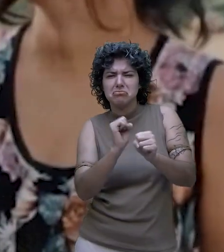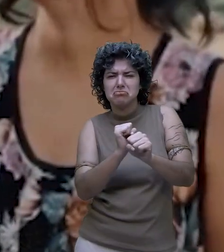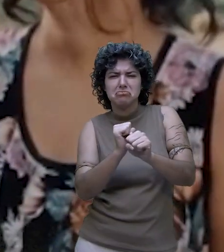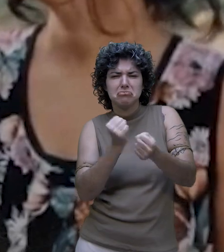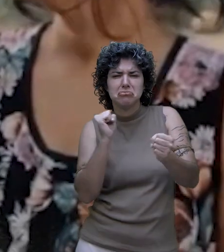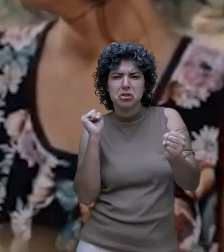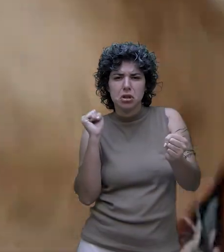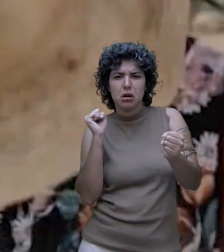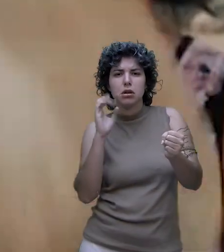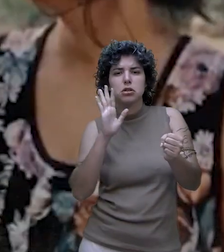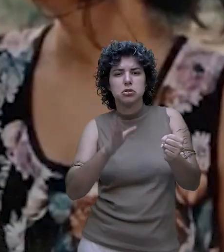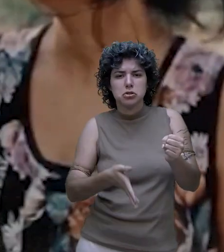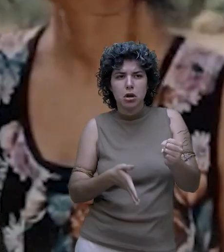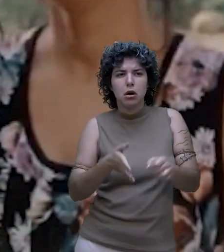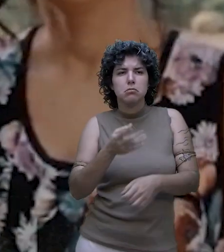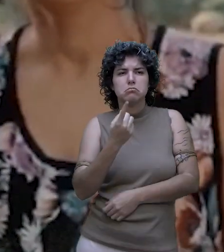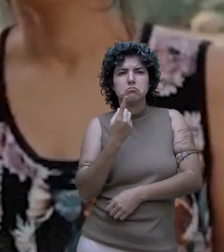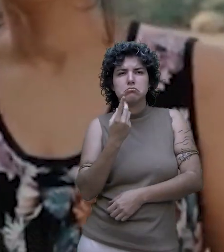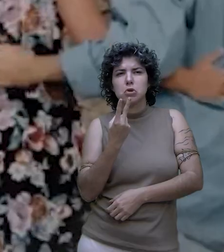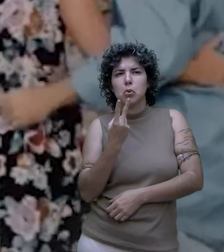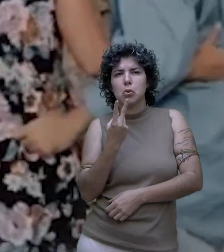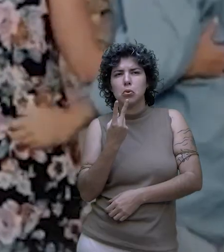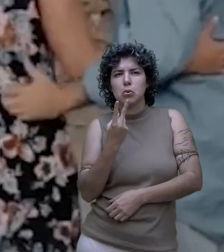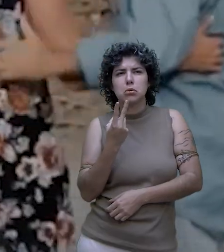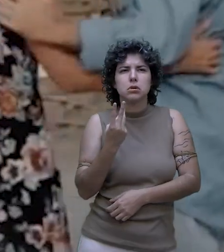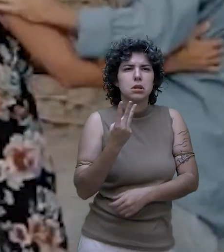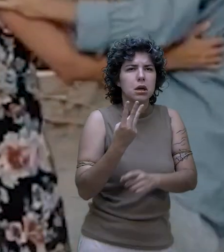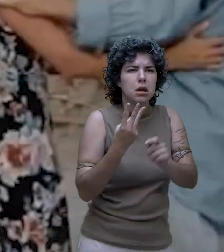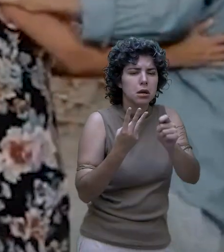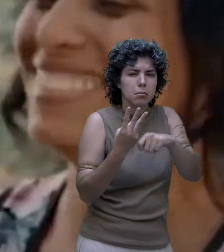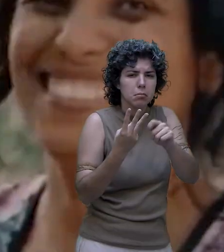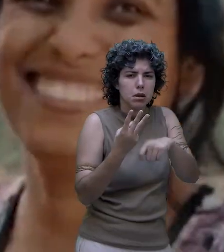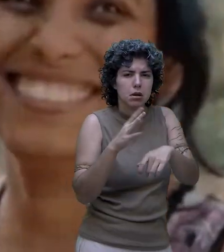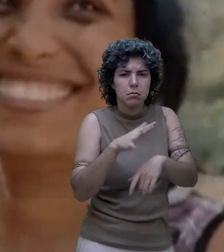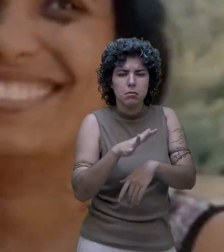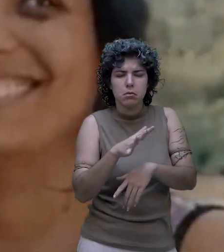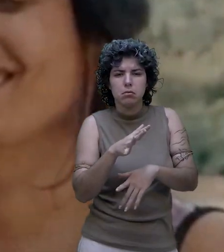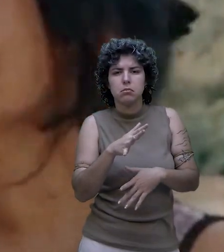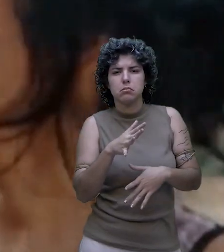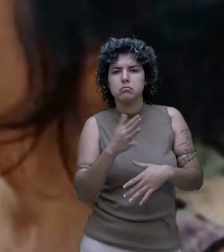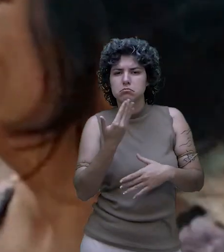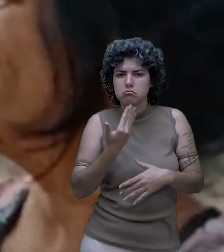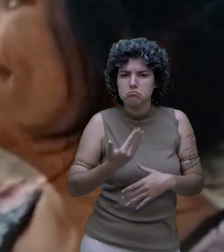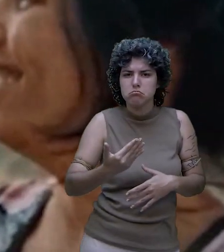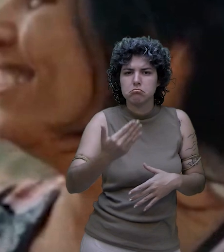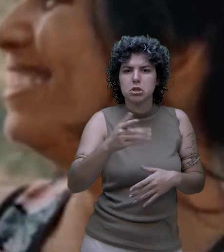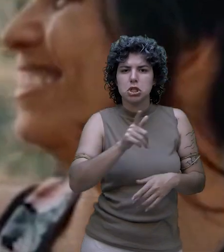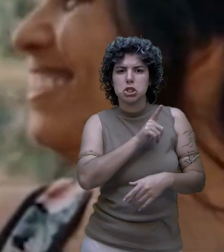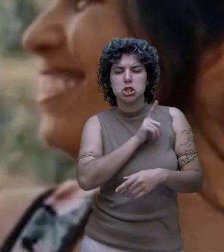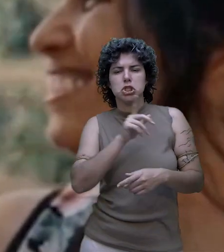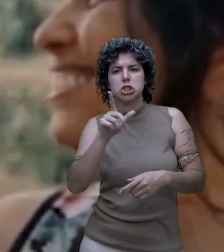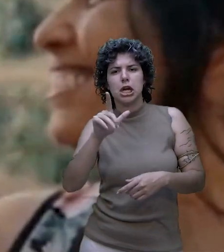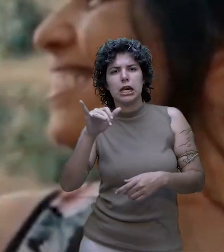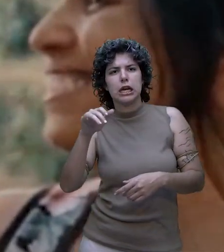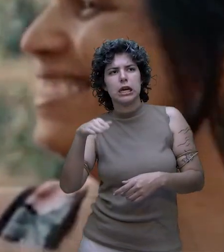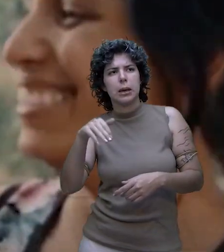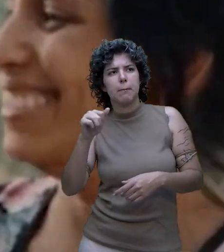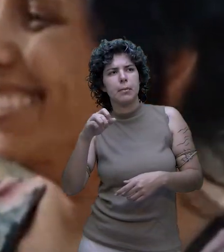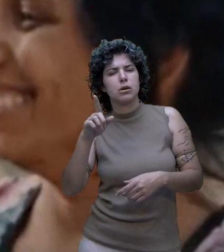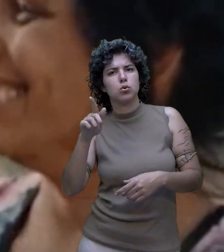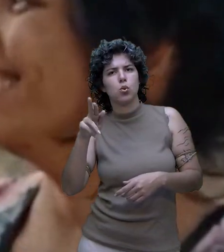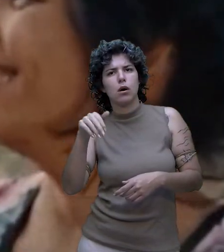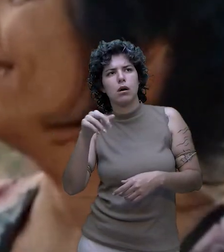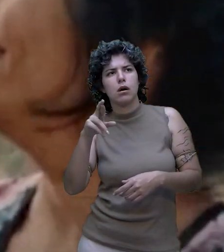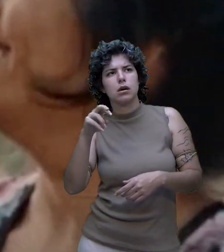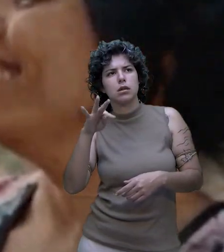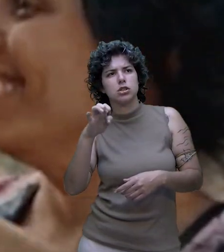uns 2, 3 meses, que era uma minissérie, com grandes nomes, como Lima Duarte, a Bruna Marquezine, o Paulo Goulart e